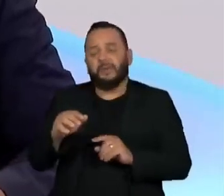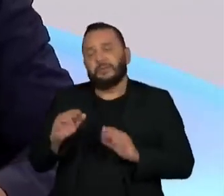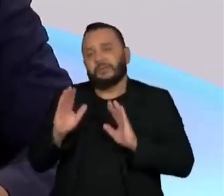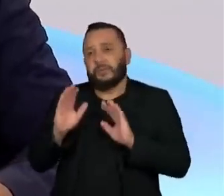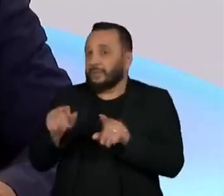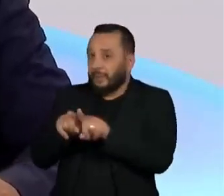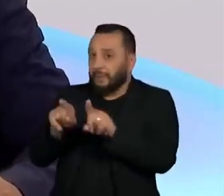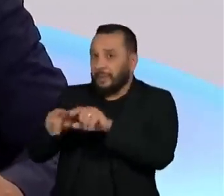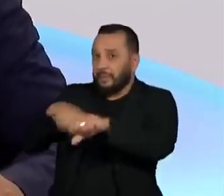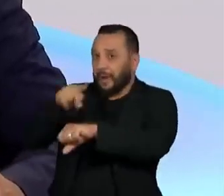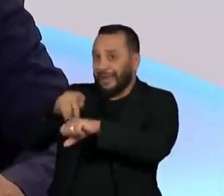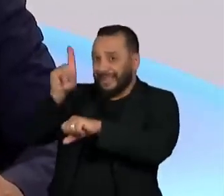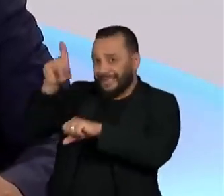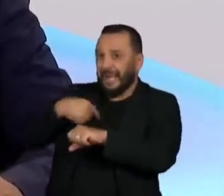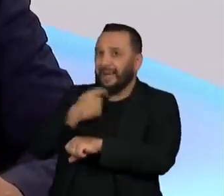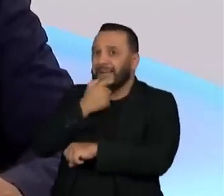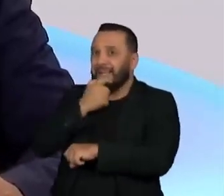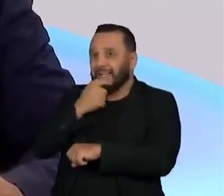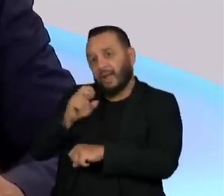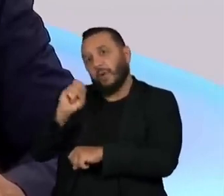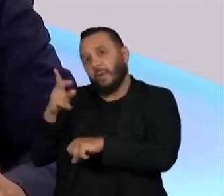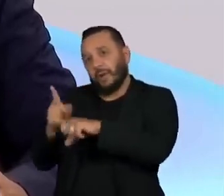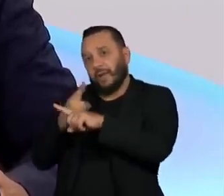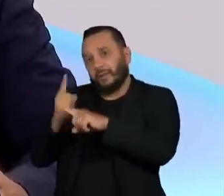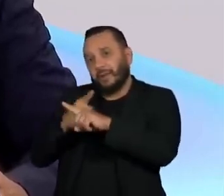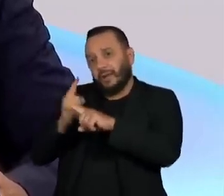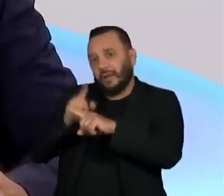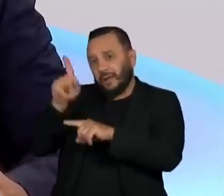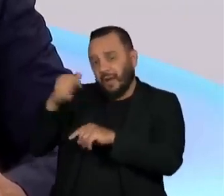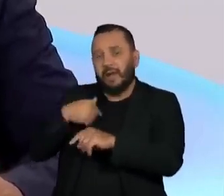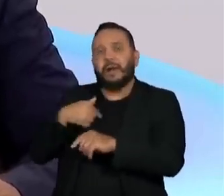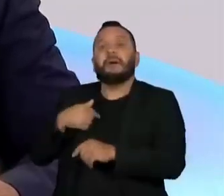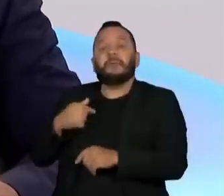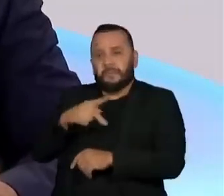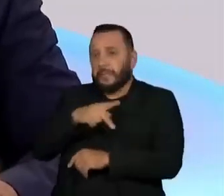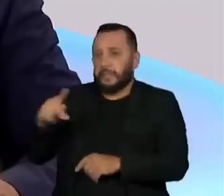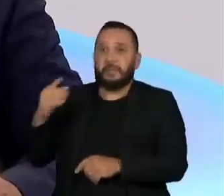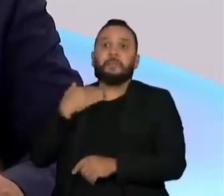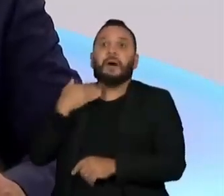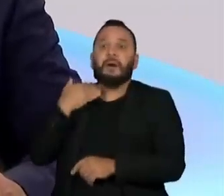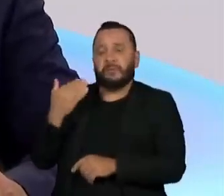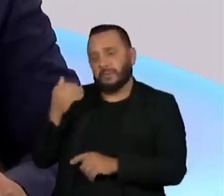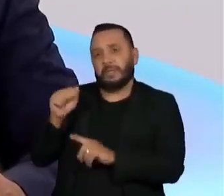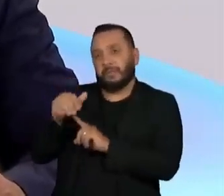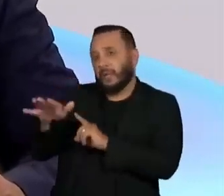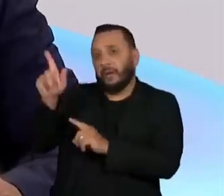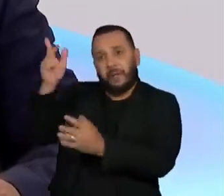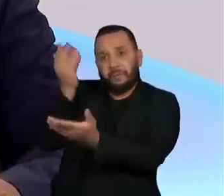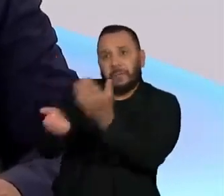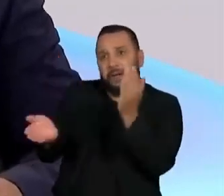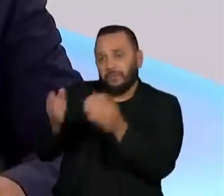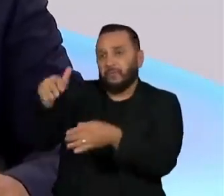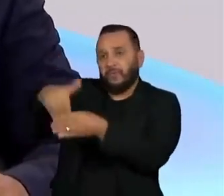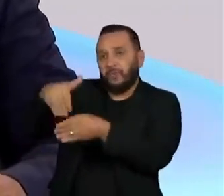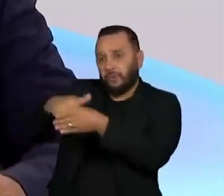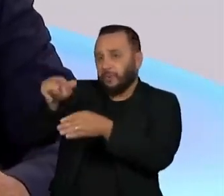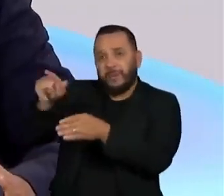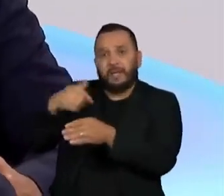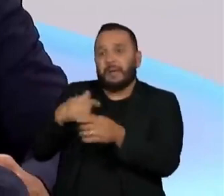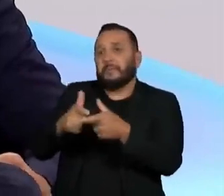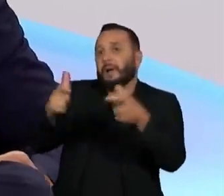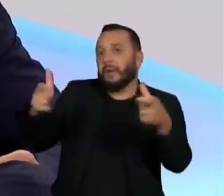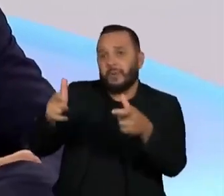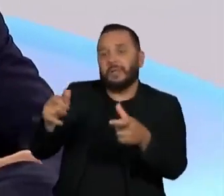é muito comum Às vezes o presidente do Banco Central se derrotado numa eleição de copão ele votou mas não teve maioria aconteceu inclusive